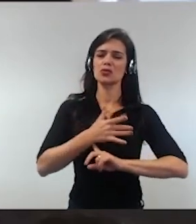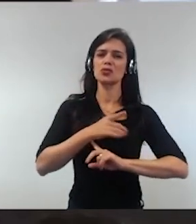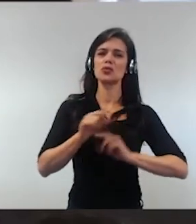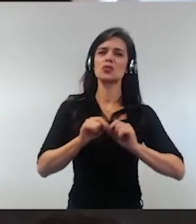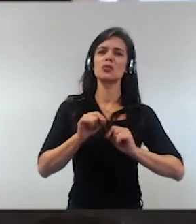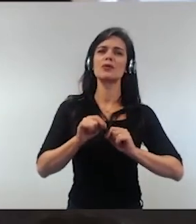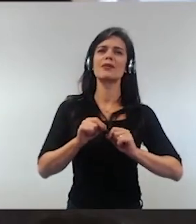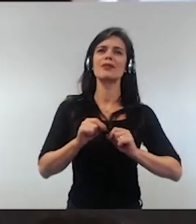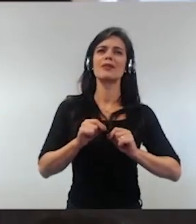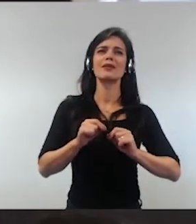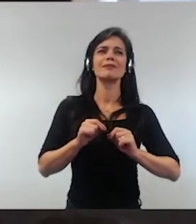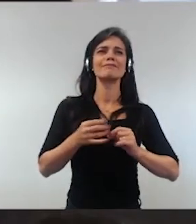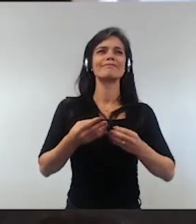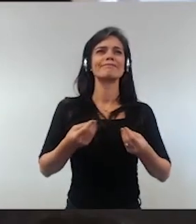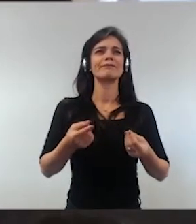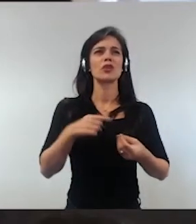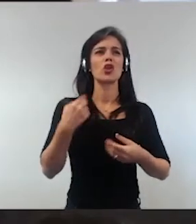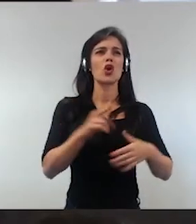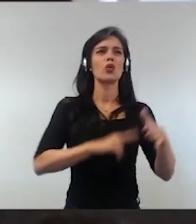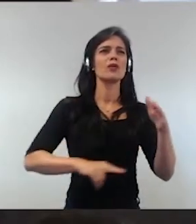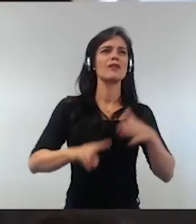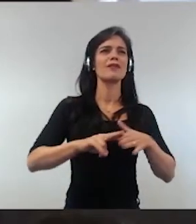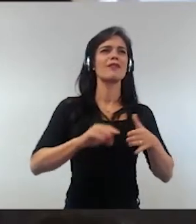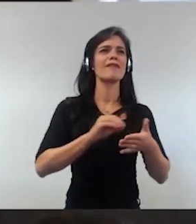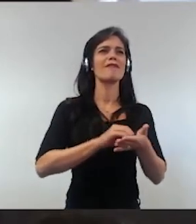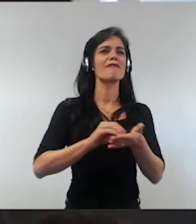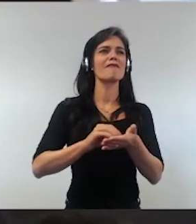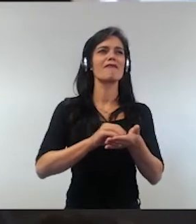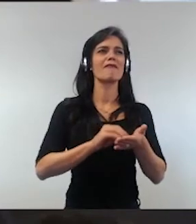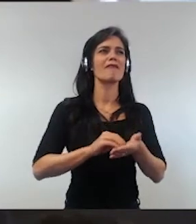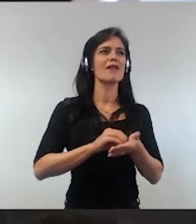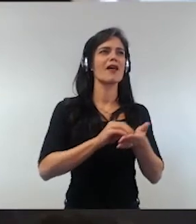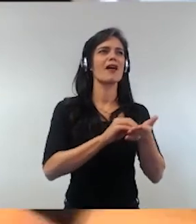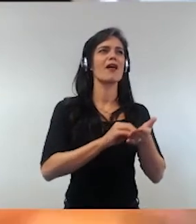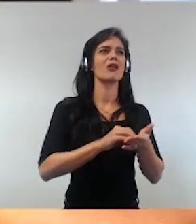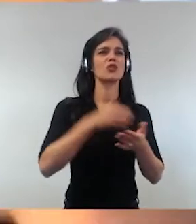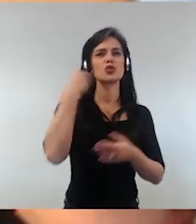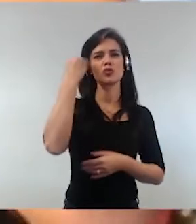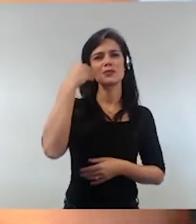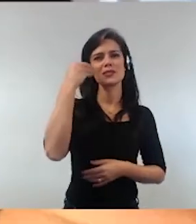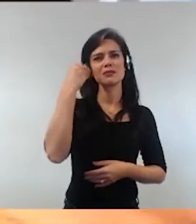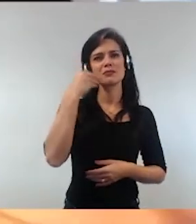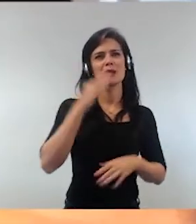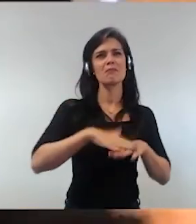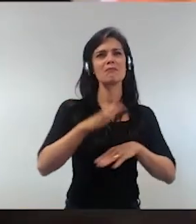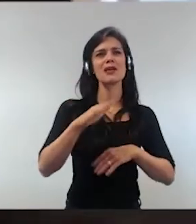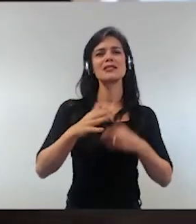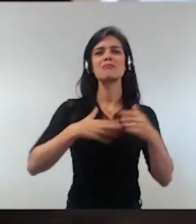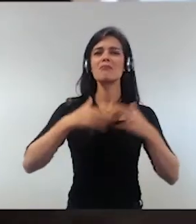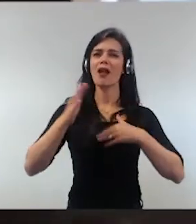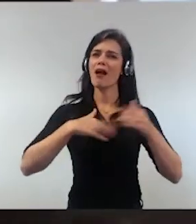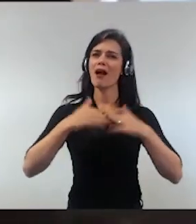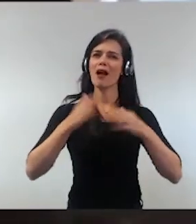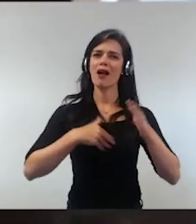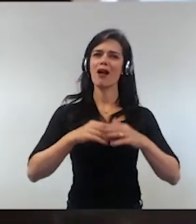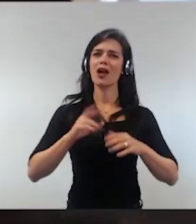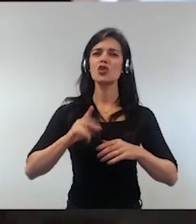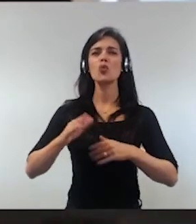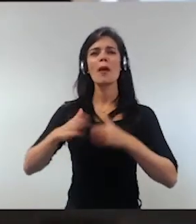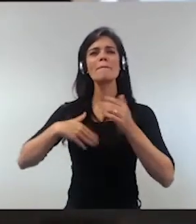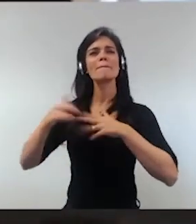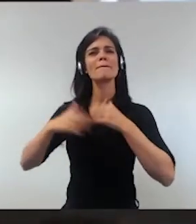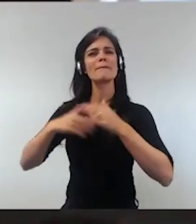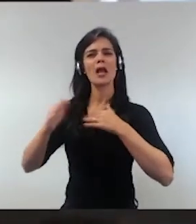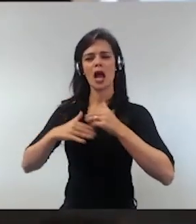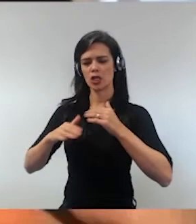falta de que talvez as nossas universidades tenham de uma experiência mais prática, e não prática em termos